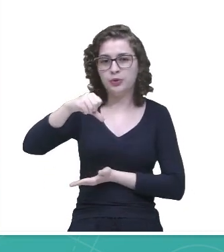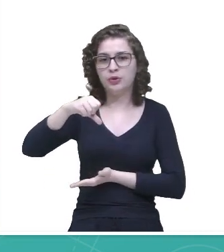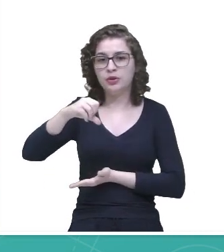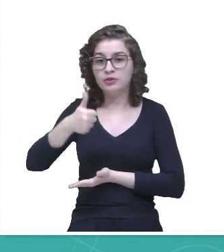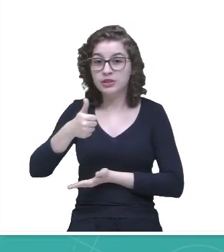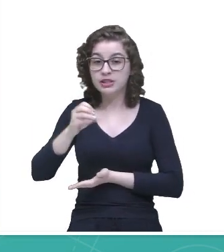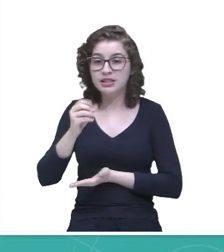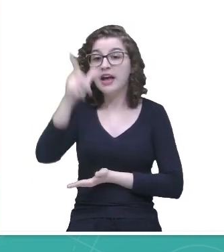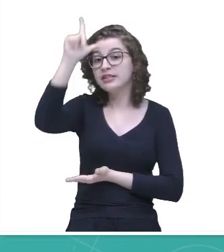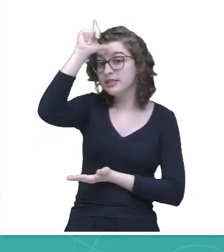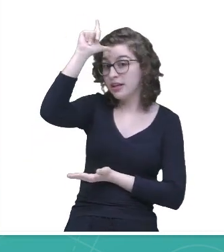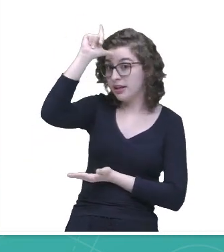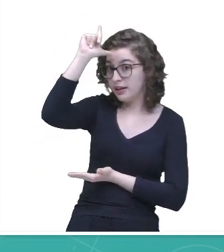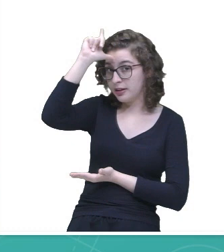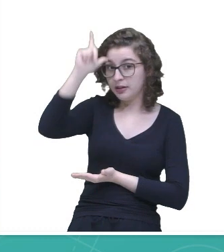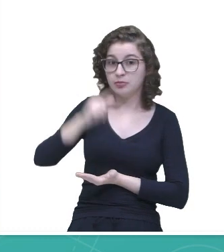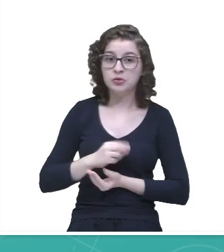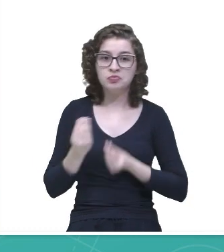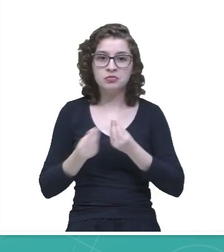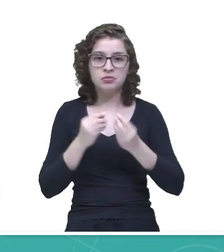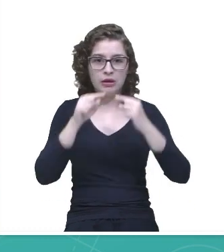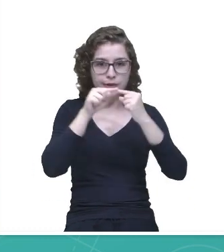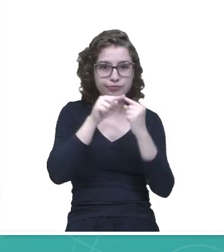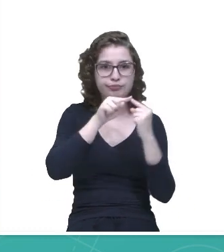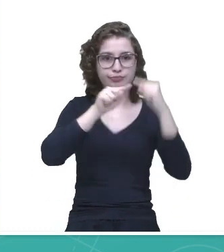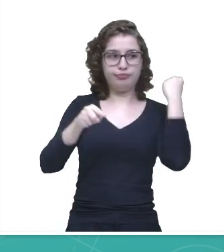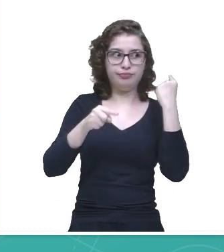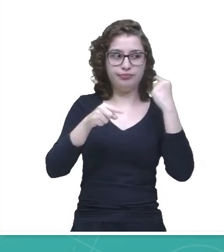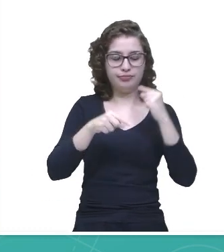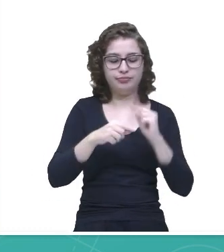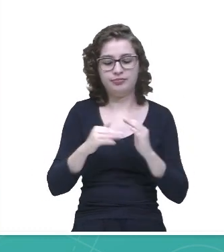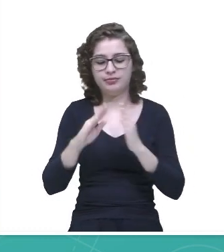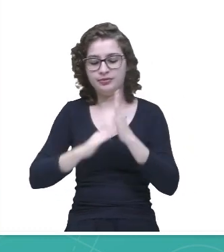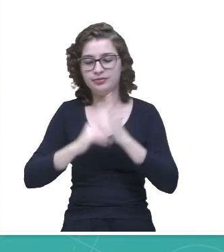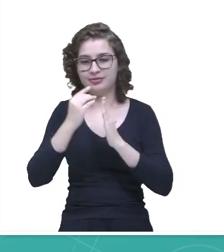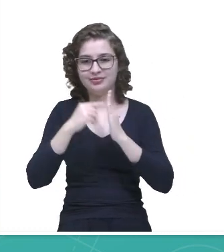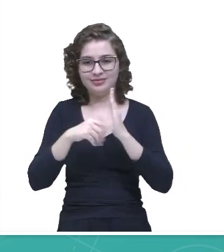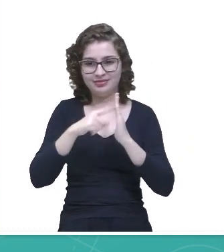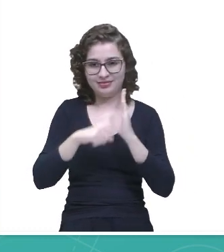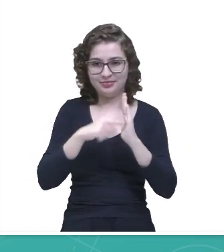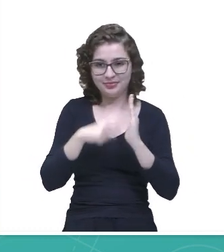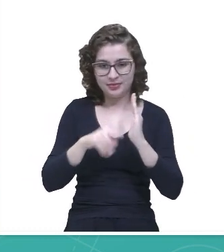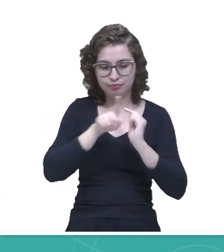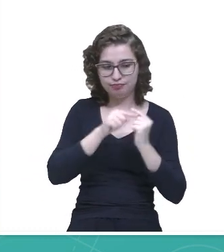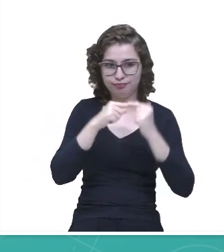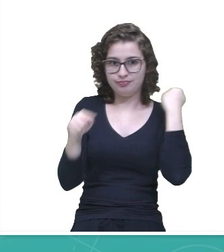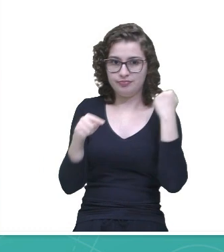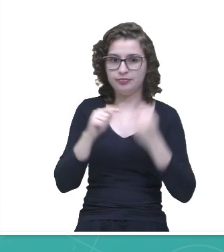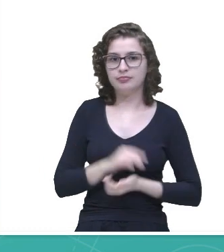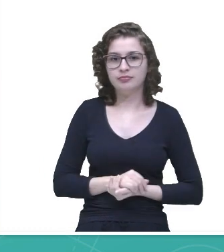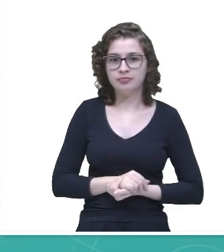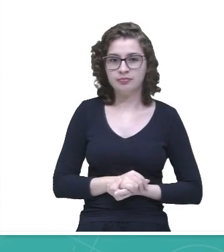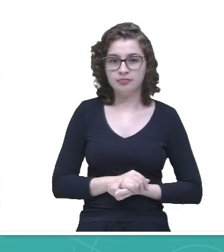na Alemanha, como modo de contradizer a maneira da arte do impressionismo. Tá? O expressionismo